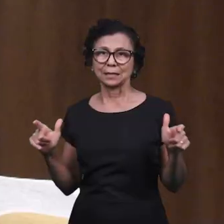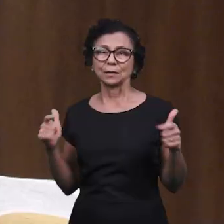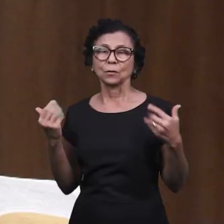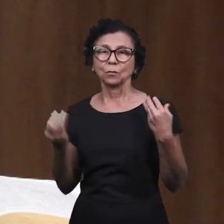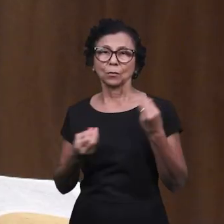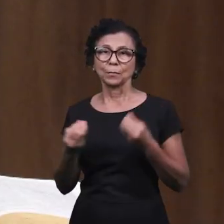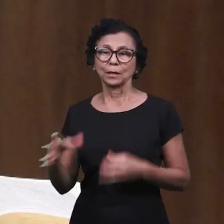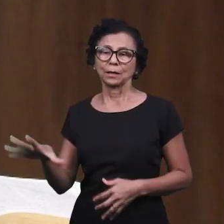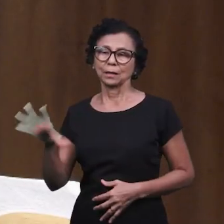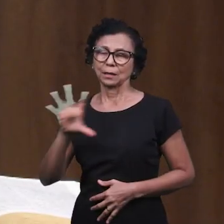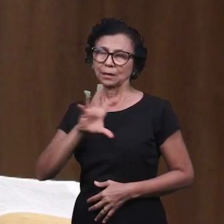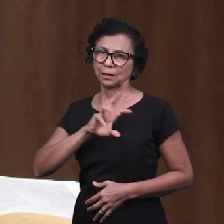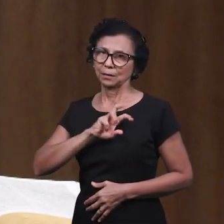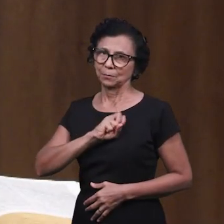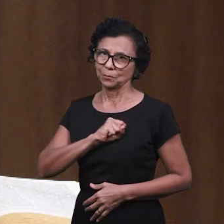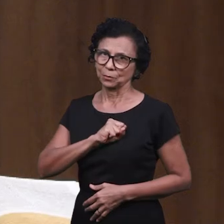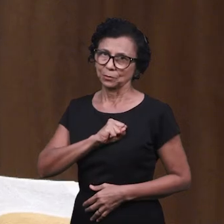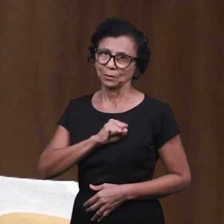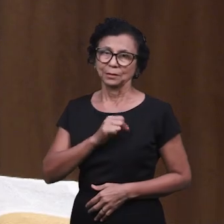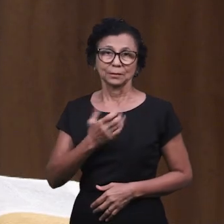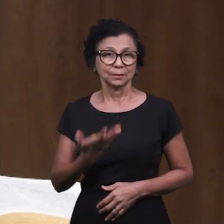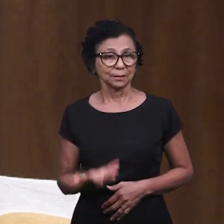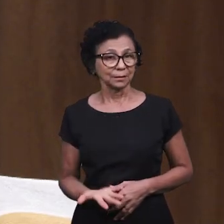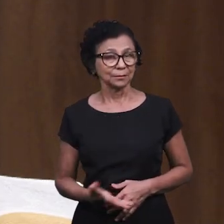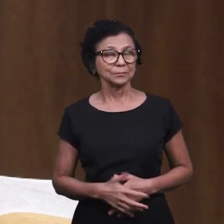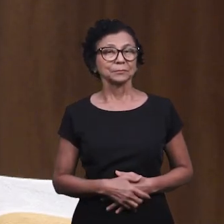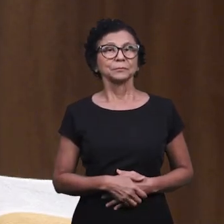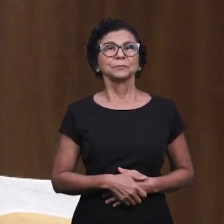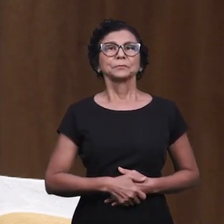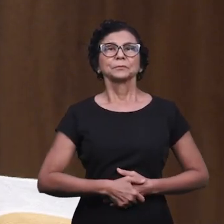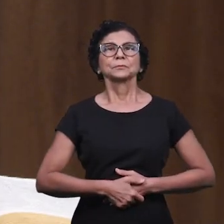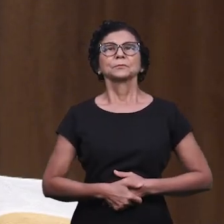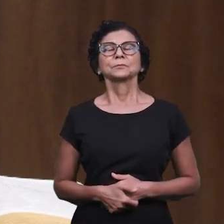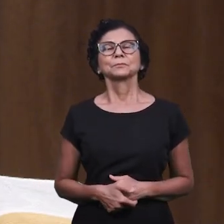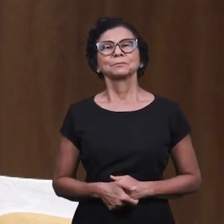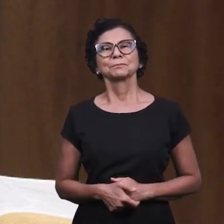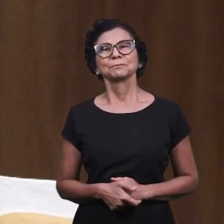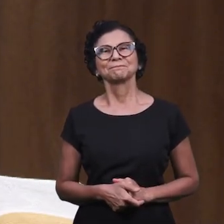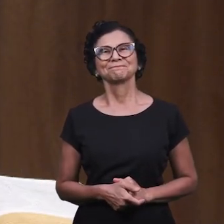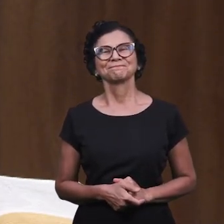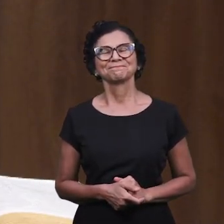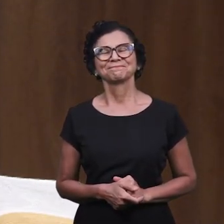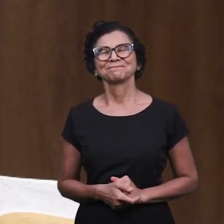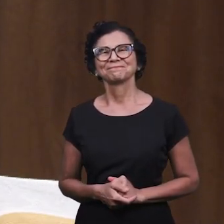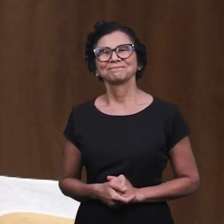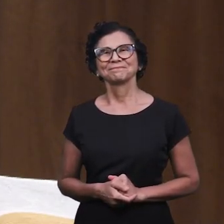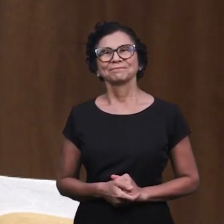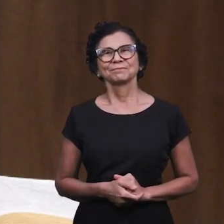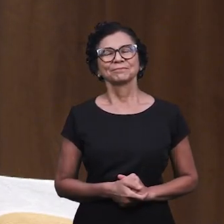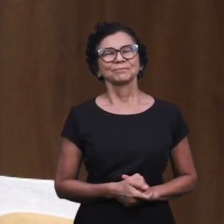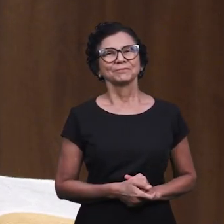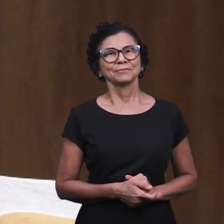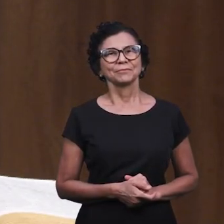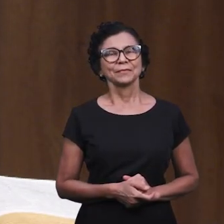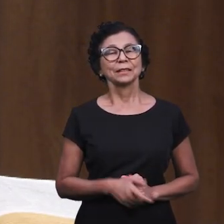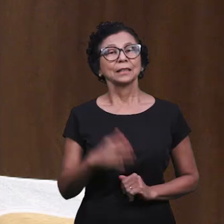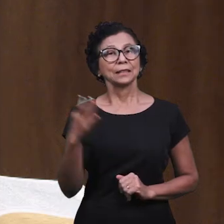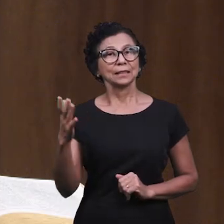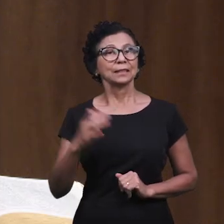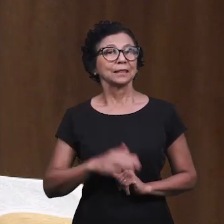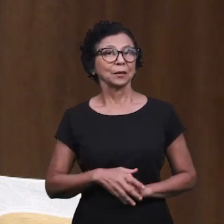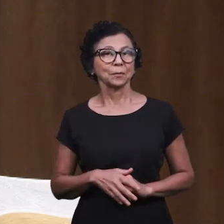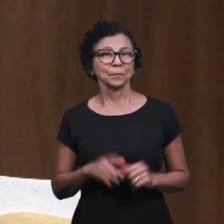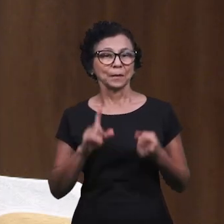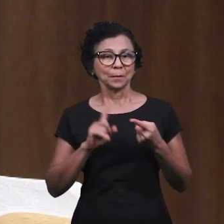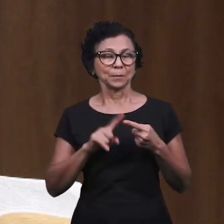aqui é aquilo que o Senhor Jesus nos deixou, né? Nos deixou o seu amor. Então, nós vimos aqui, você viu, que primeiro foi a necessidade